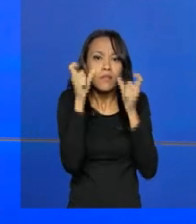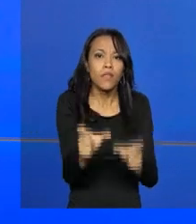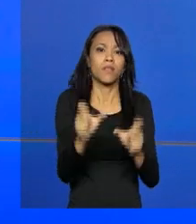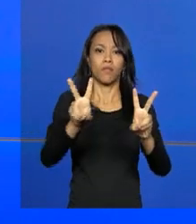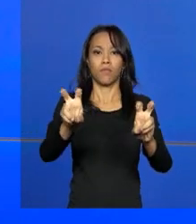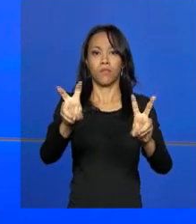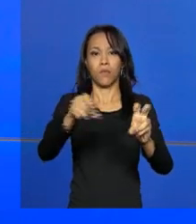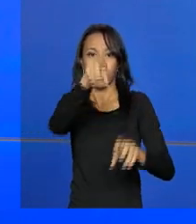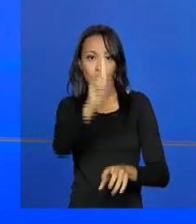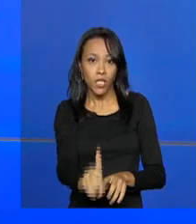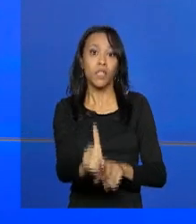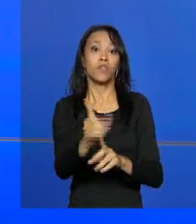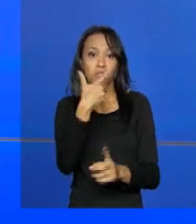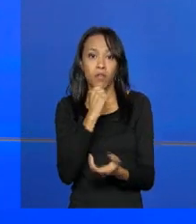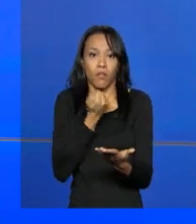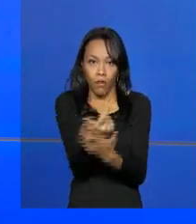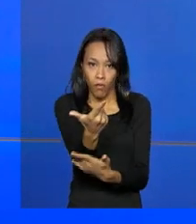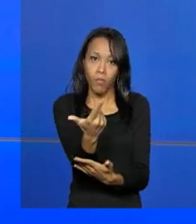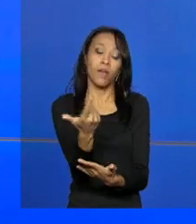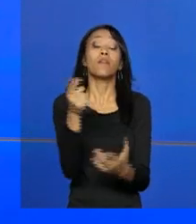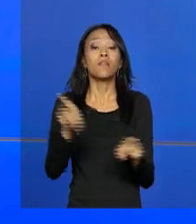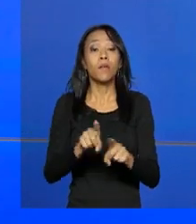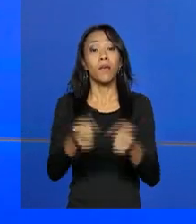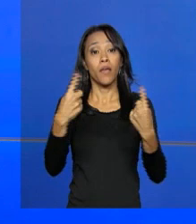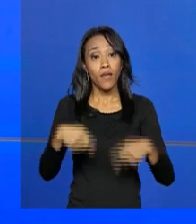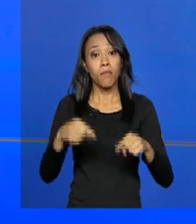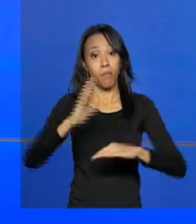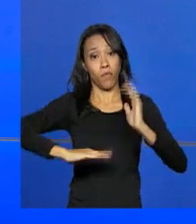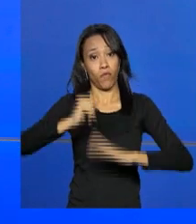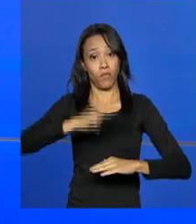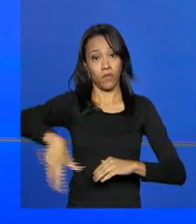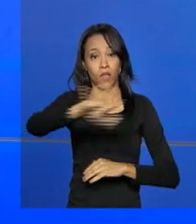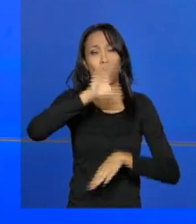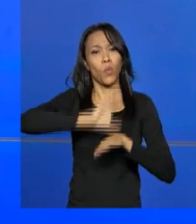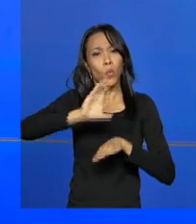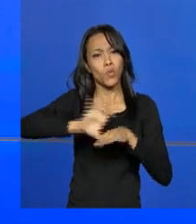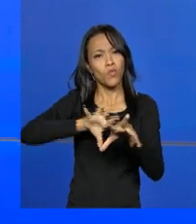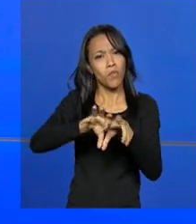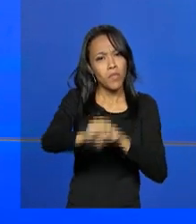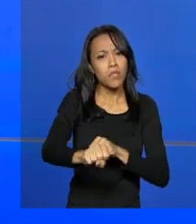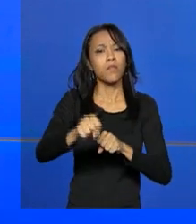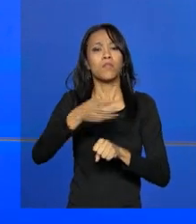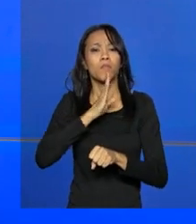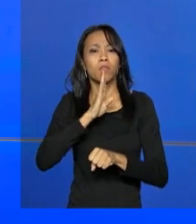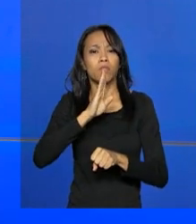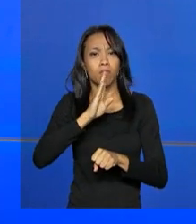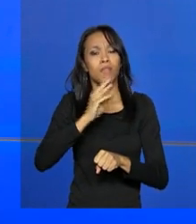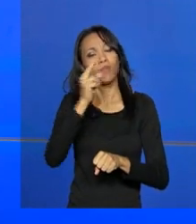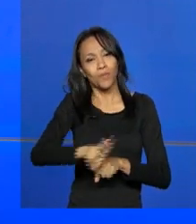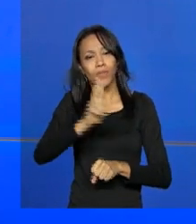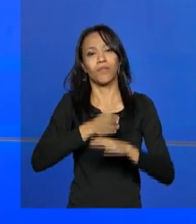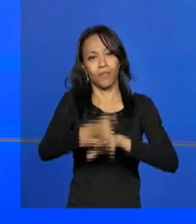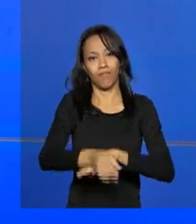direitos do consumidor também estão disponíveis aos profissionais de Defesa do Consumidor cursos de formação e qualificação por meio do